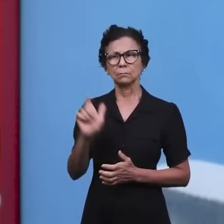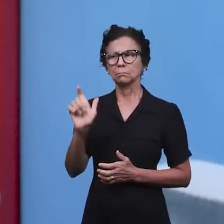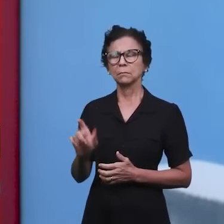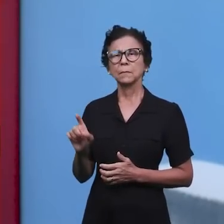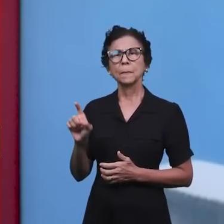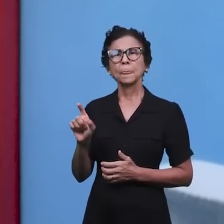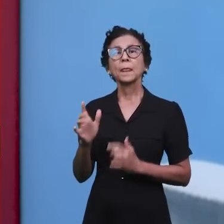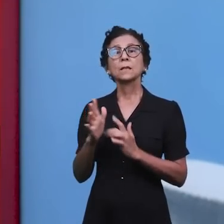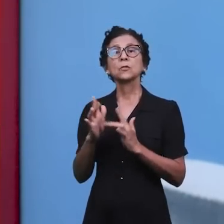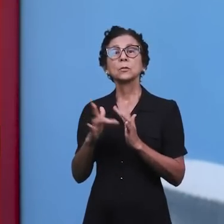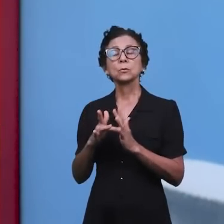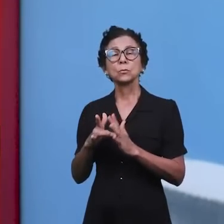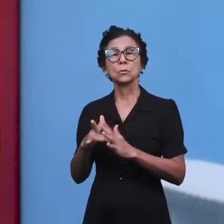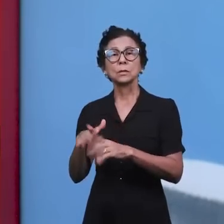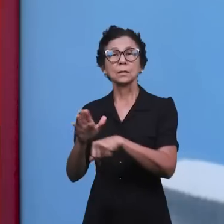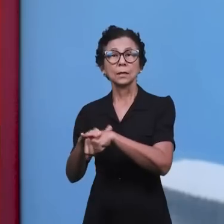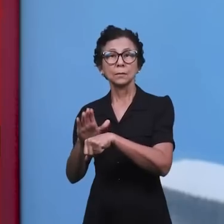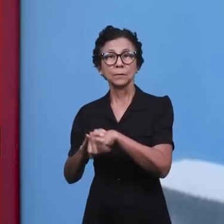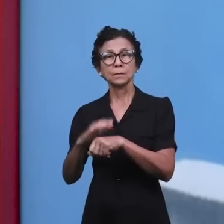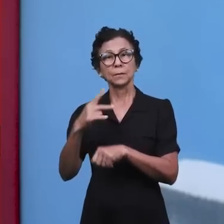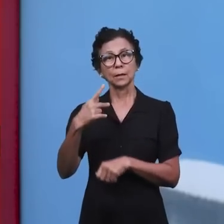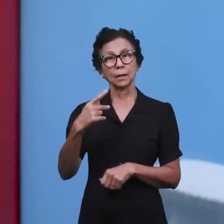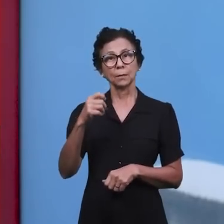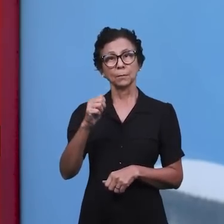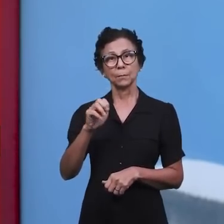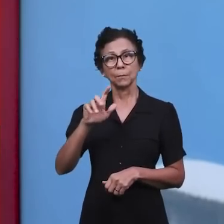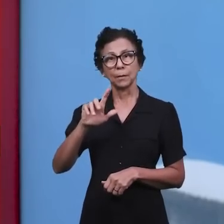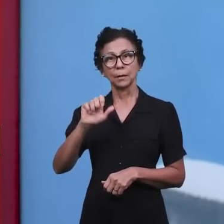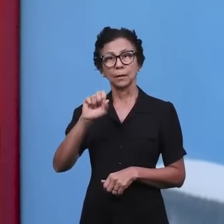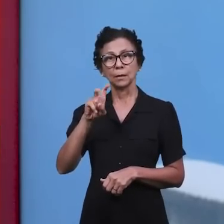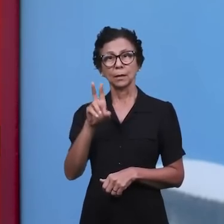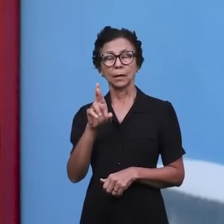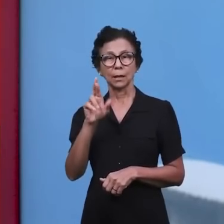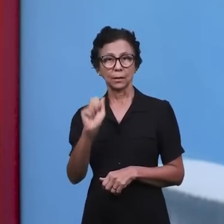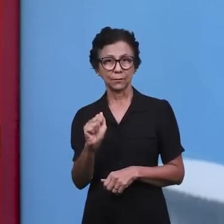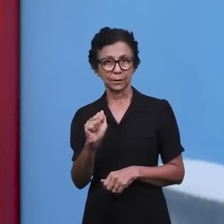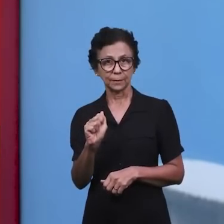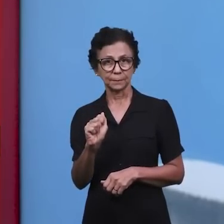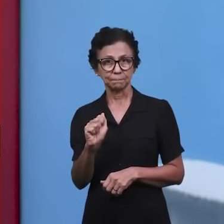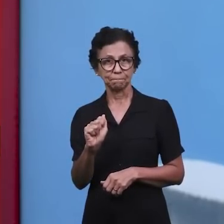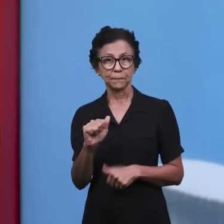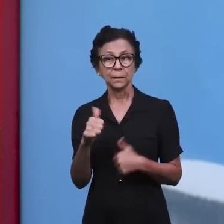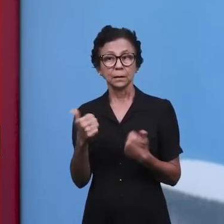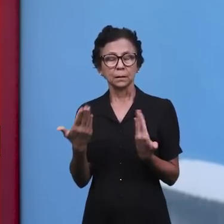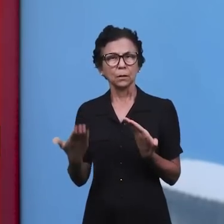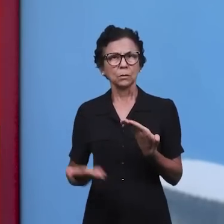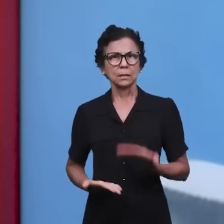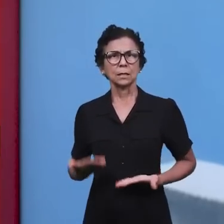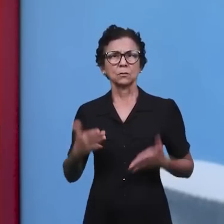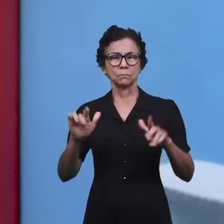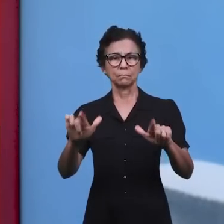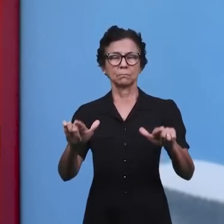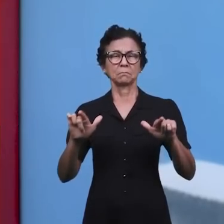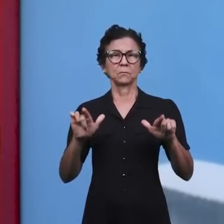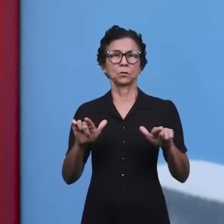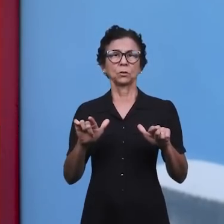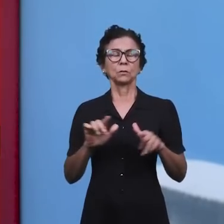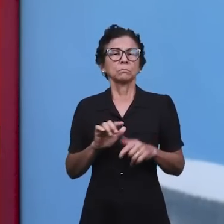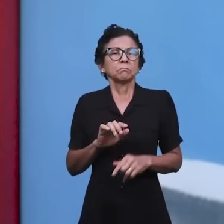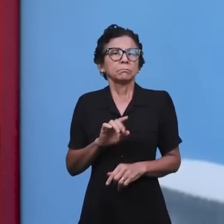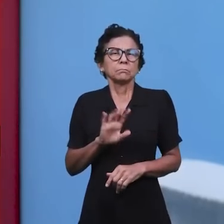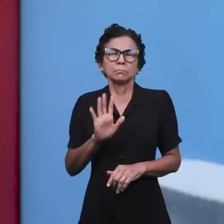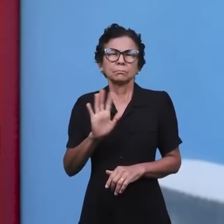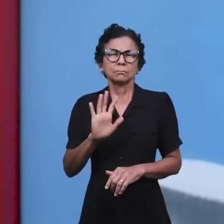Jesus. Então a nossa função é servir, não é título. E nós alcançamos essa bênção quando